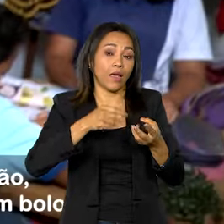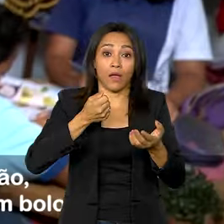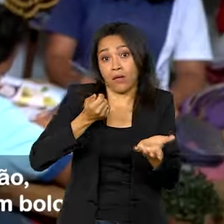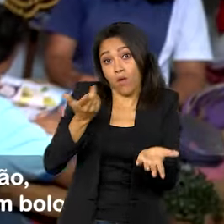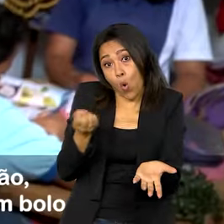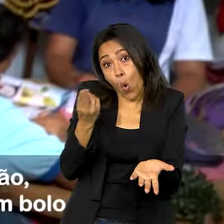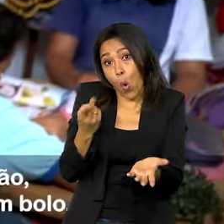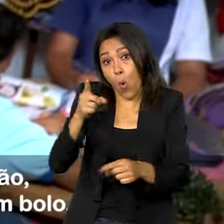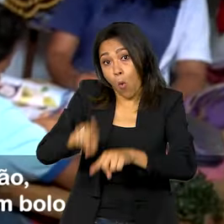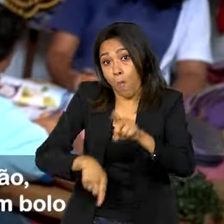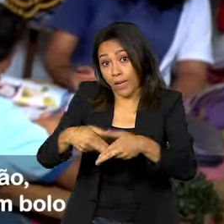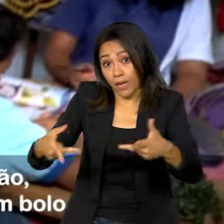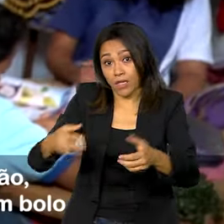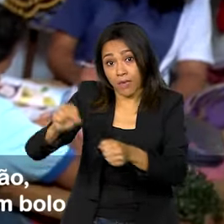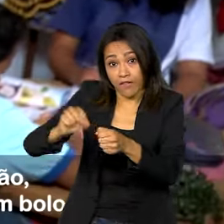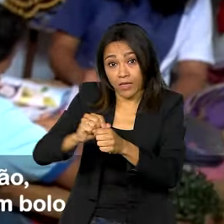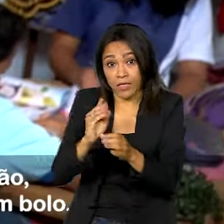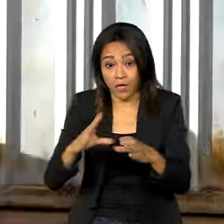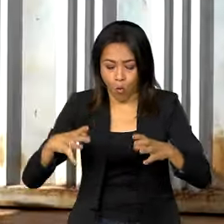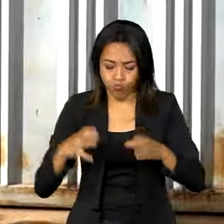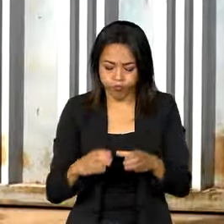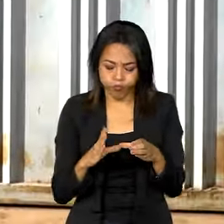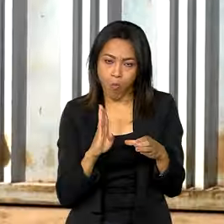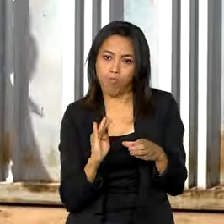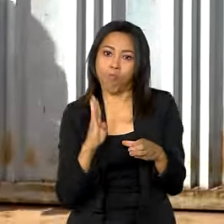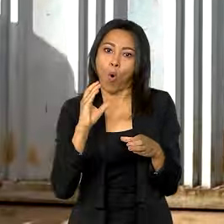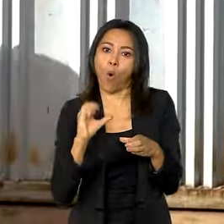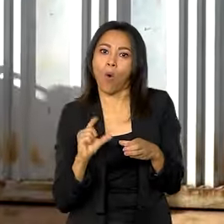os materiais para fazer um bolo